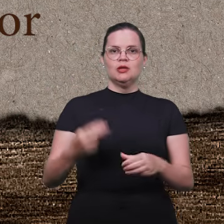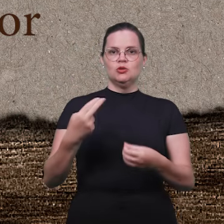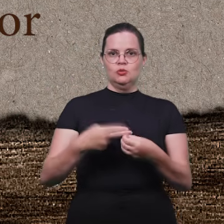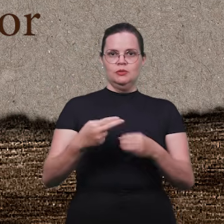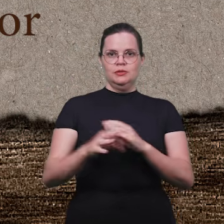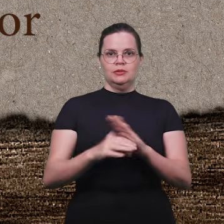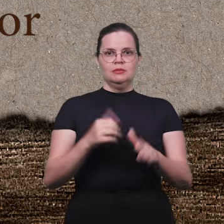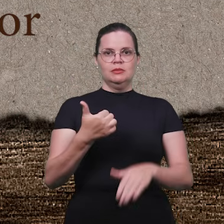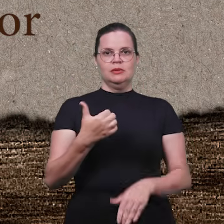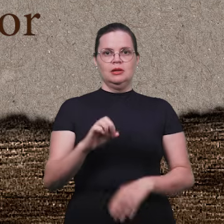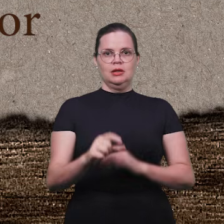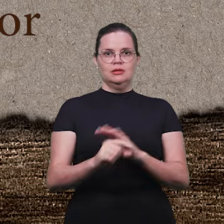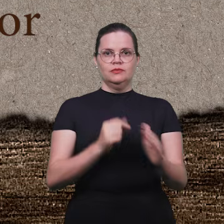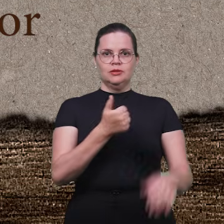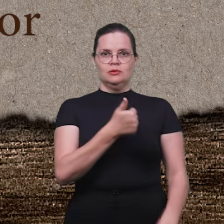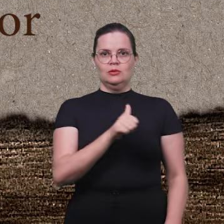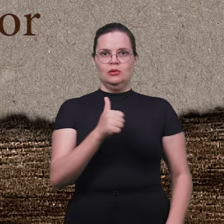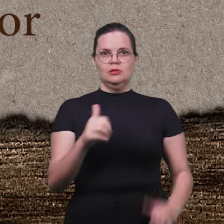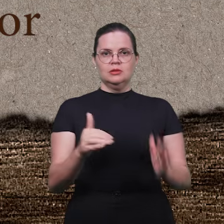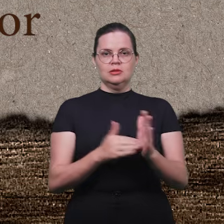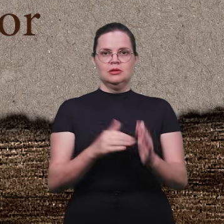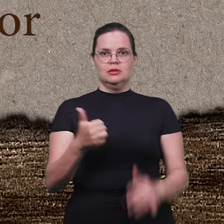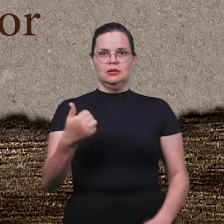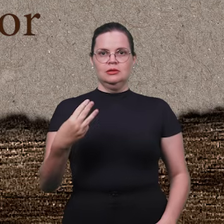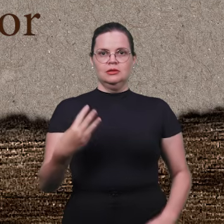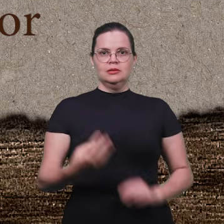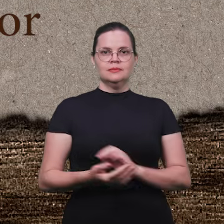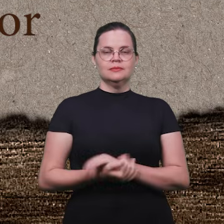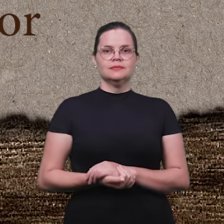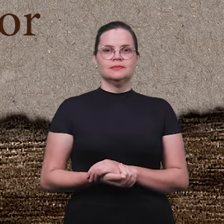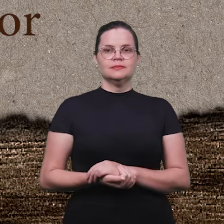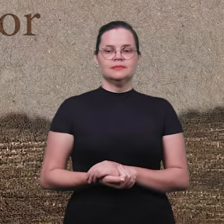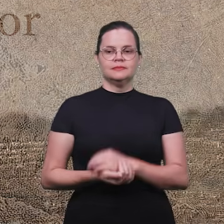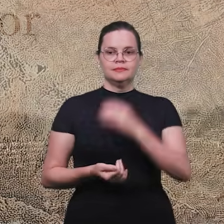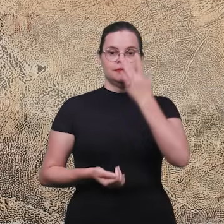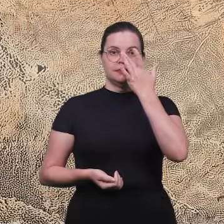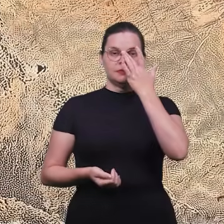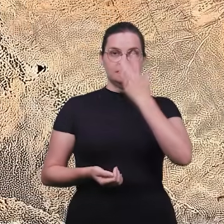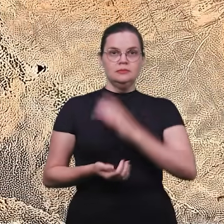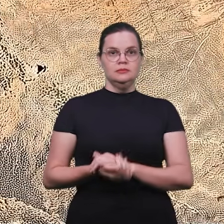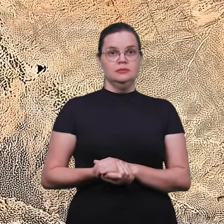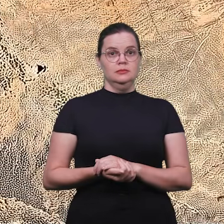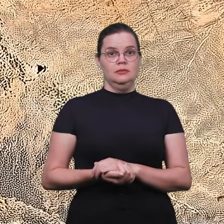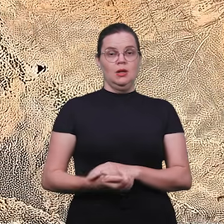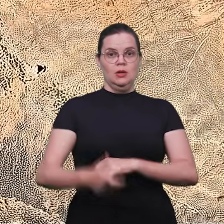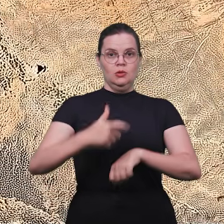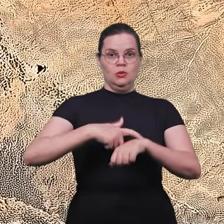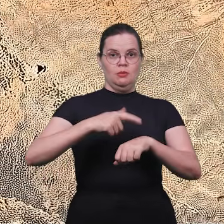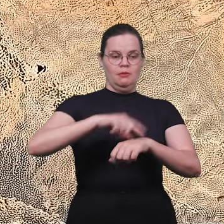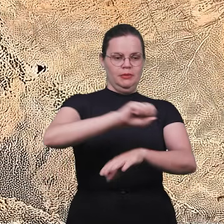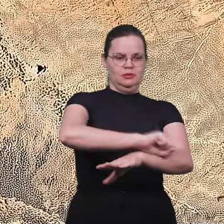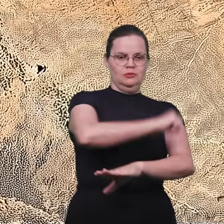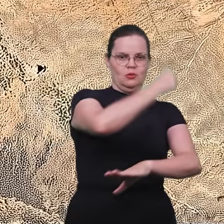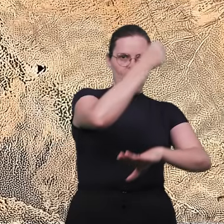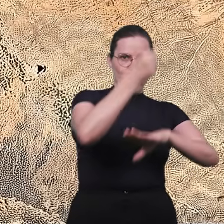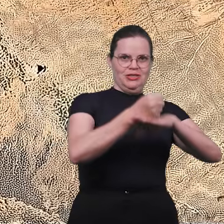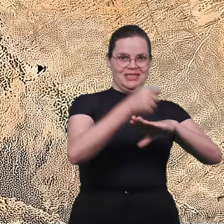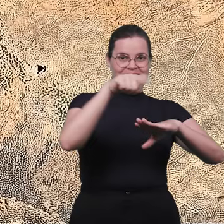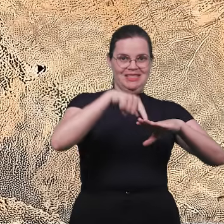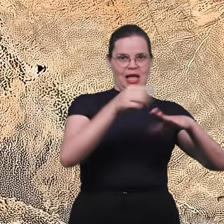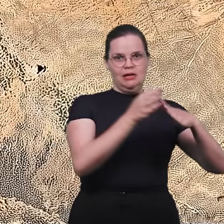capítulo 10, verso 11 ao verso 13. A jornada a partir do Monte Sinai até Cádiz